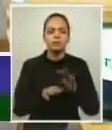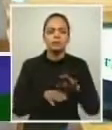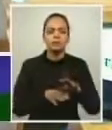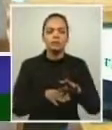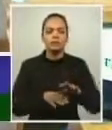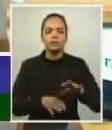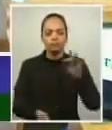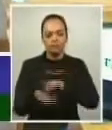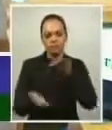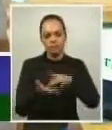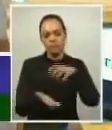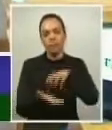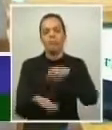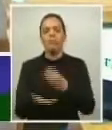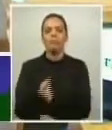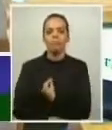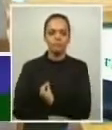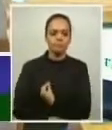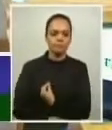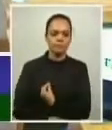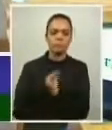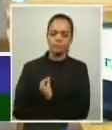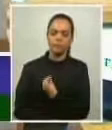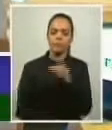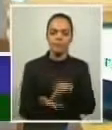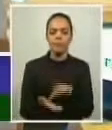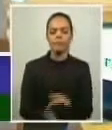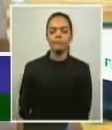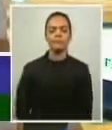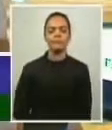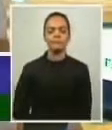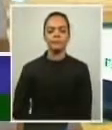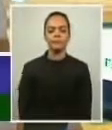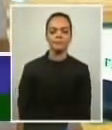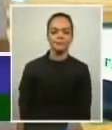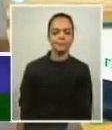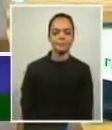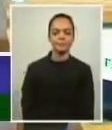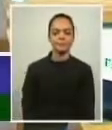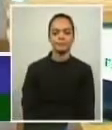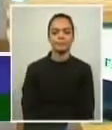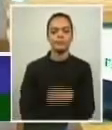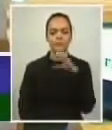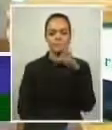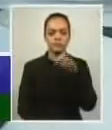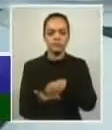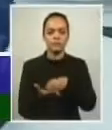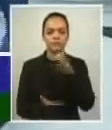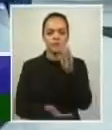movimento realmente existente do caráter vivo desse organismo o movimento cartista